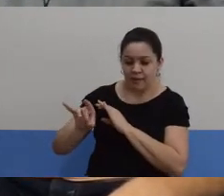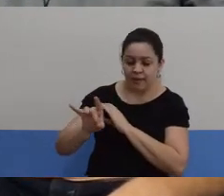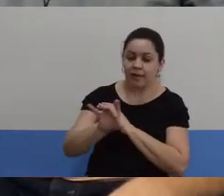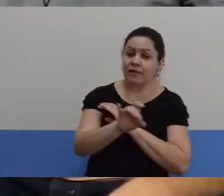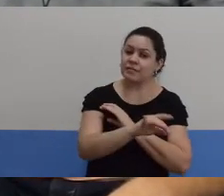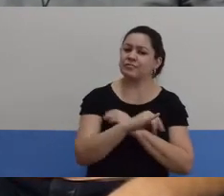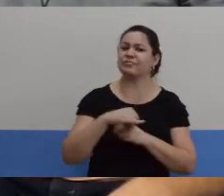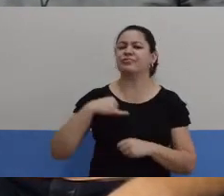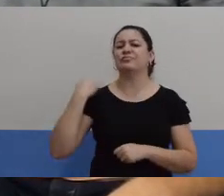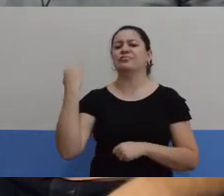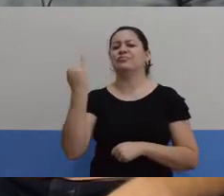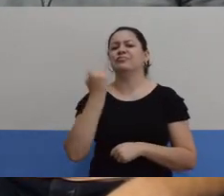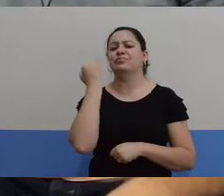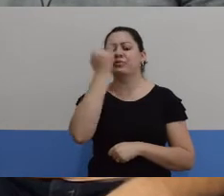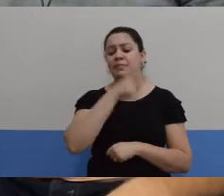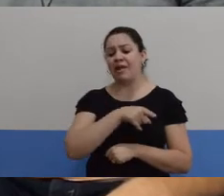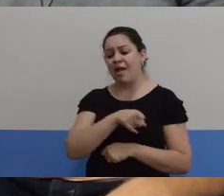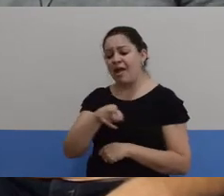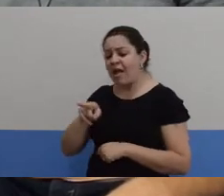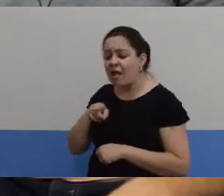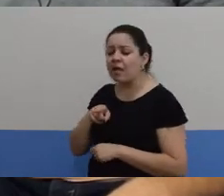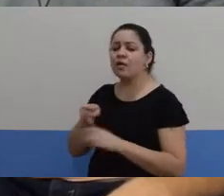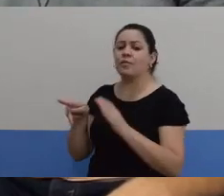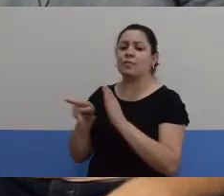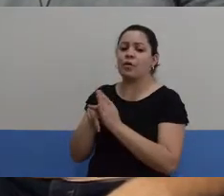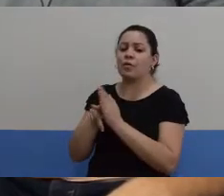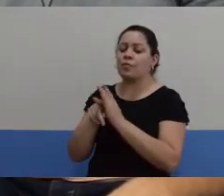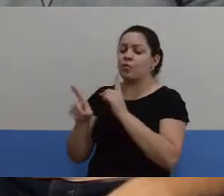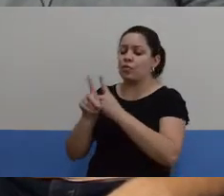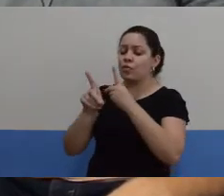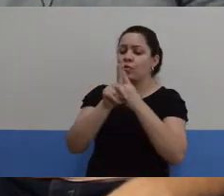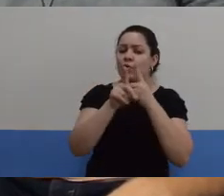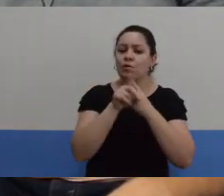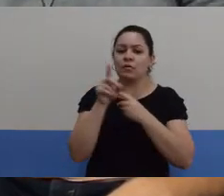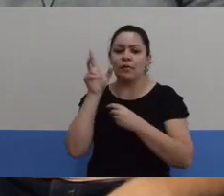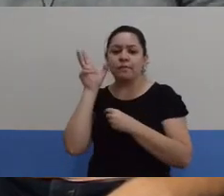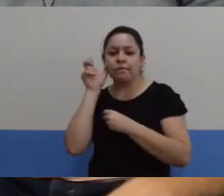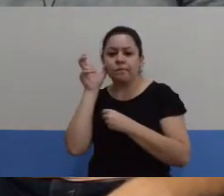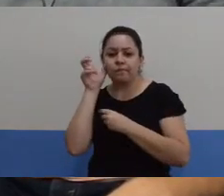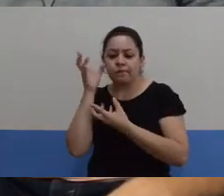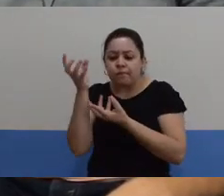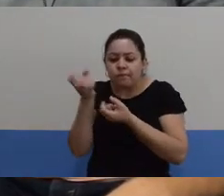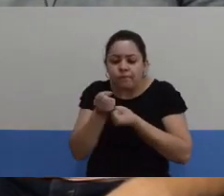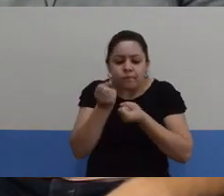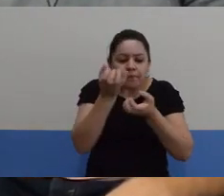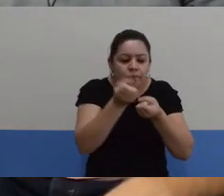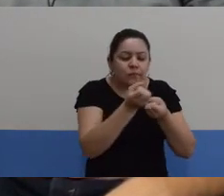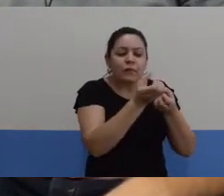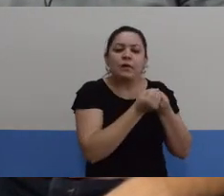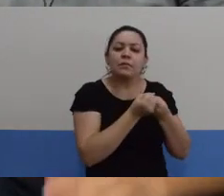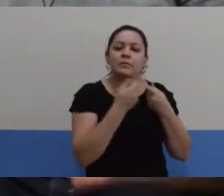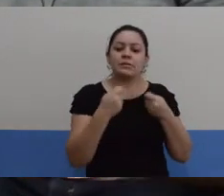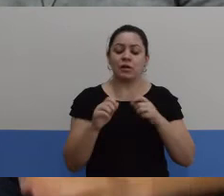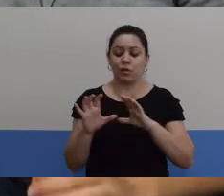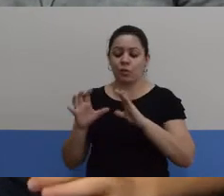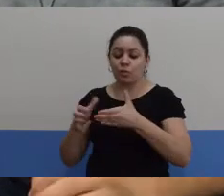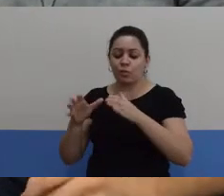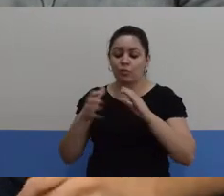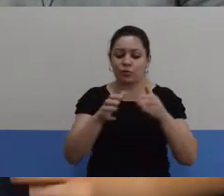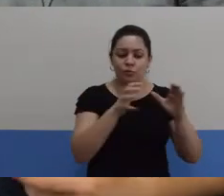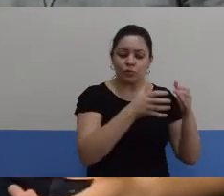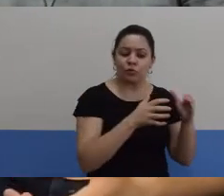os encontros de escuta com as pessoas. É necessário identificar os grupos a serem ouvidos. São